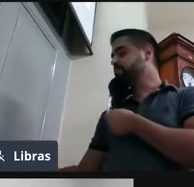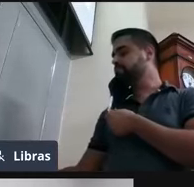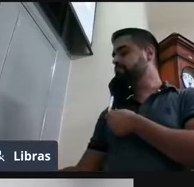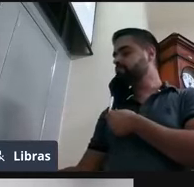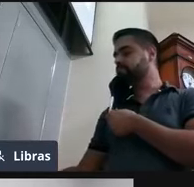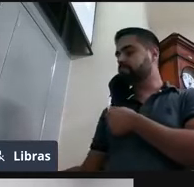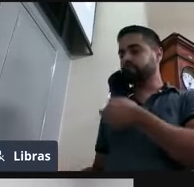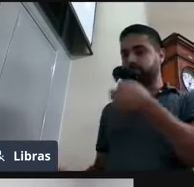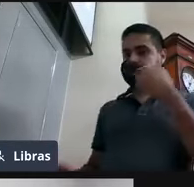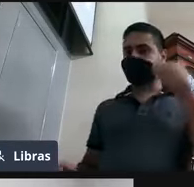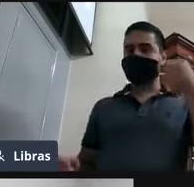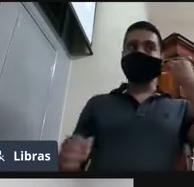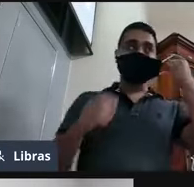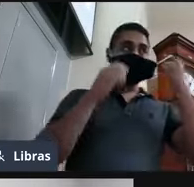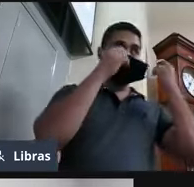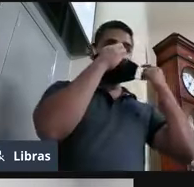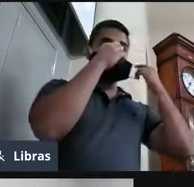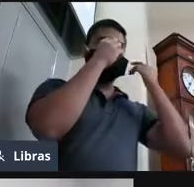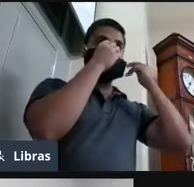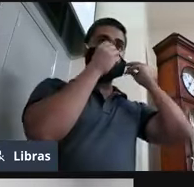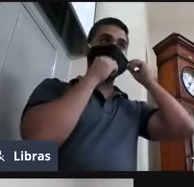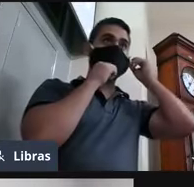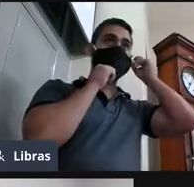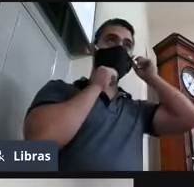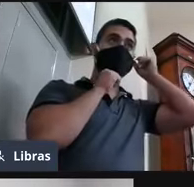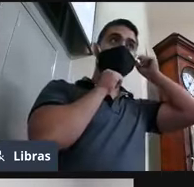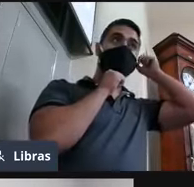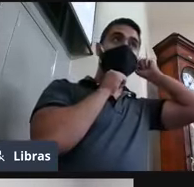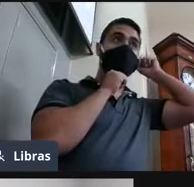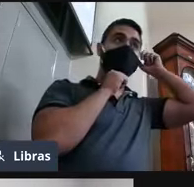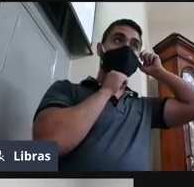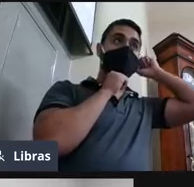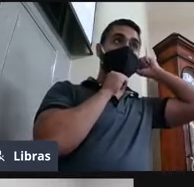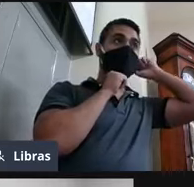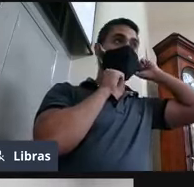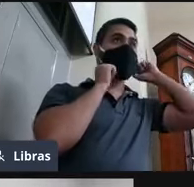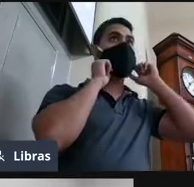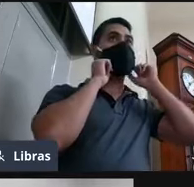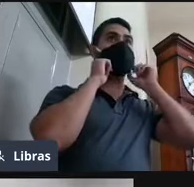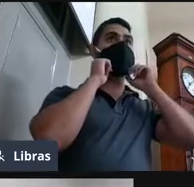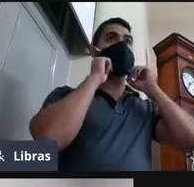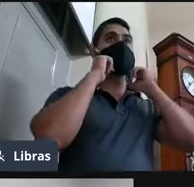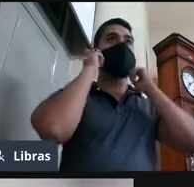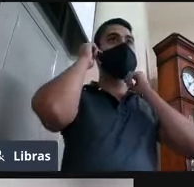Senhor presidente, pela ordem, pode ser? Ainda não resolveu a questão de ordem, não, Pedro.